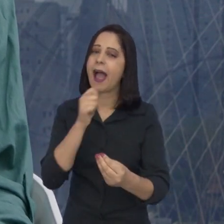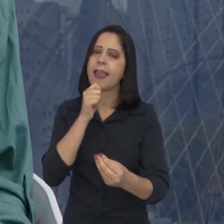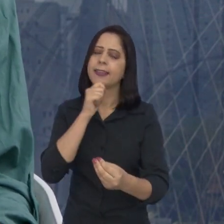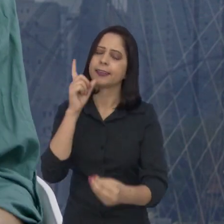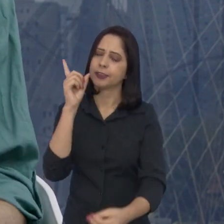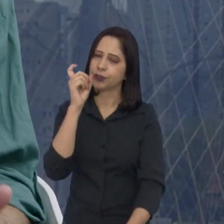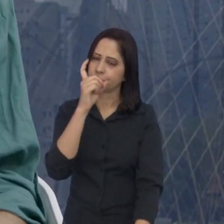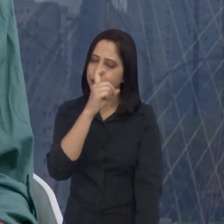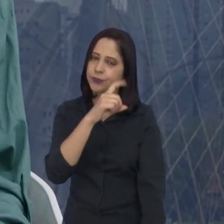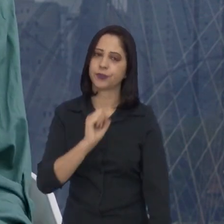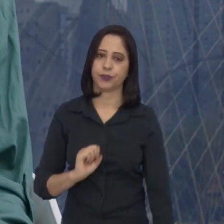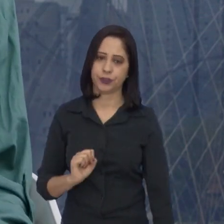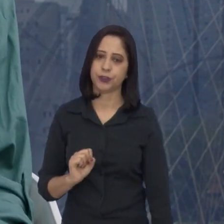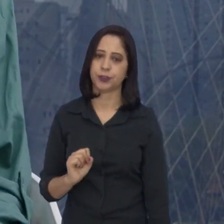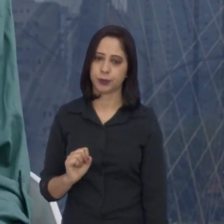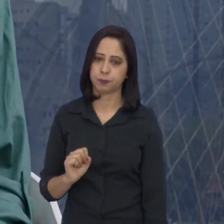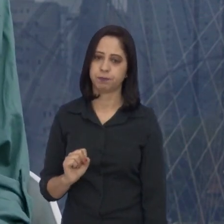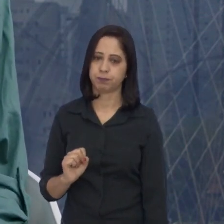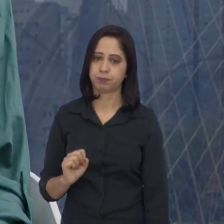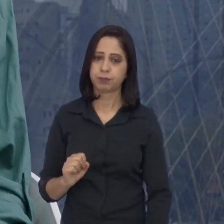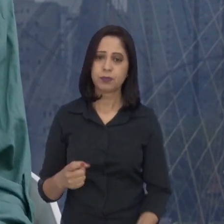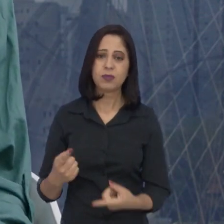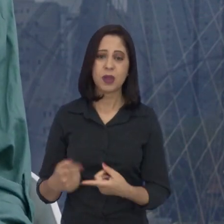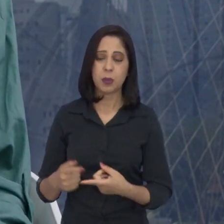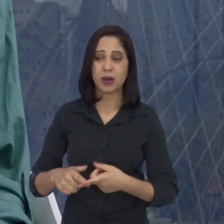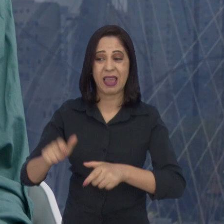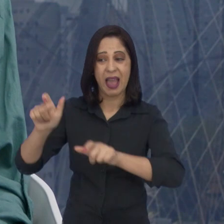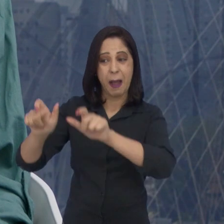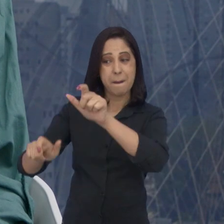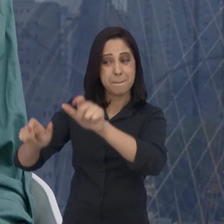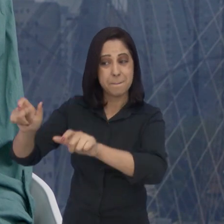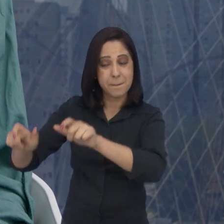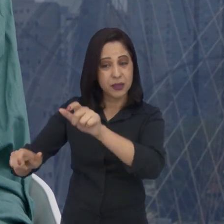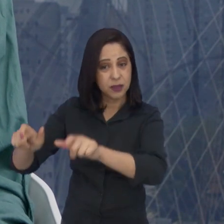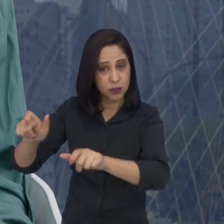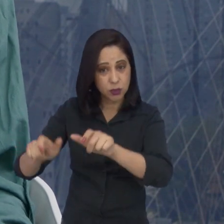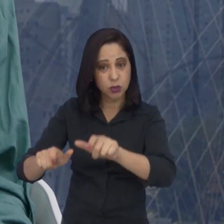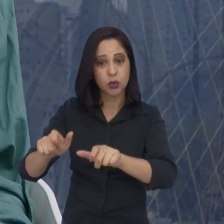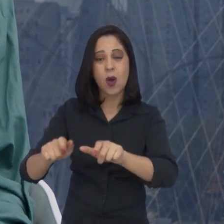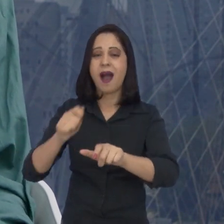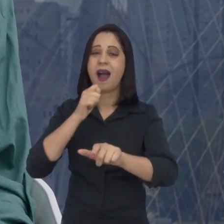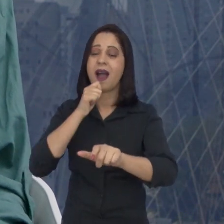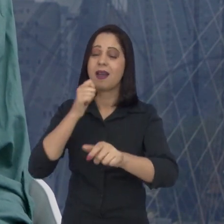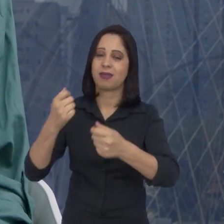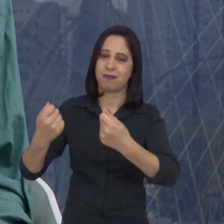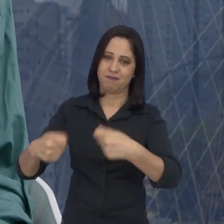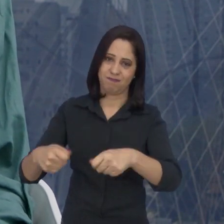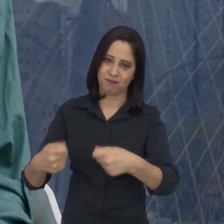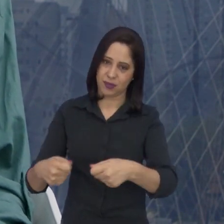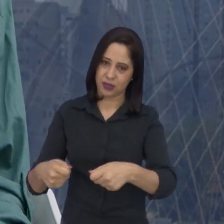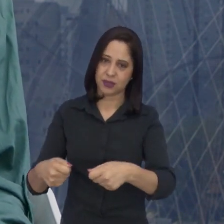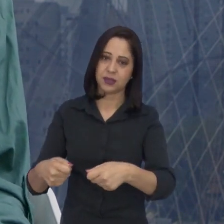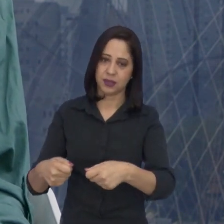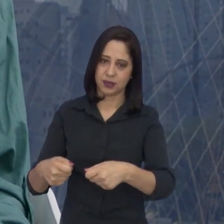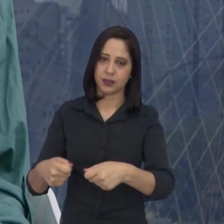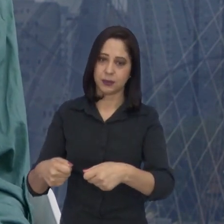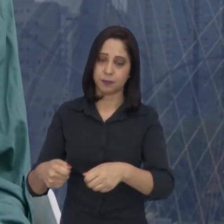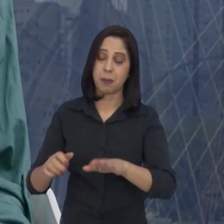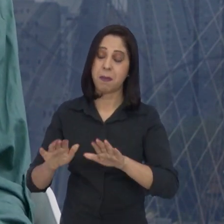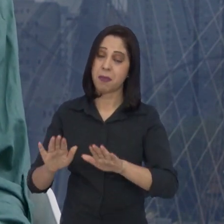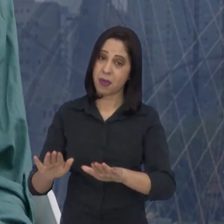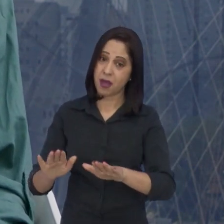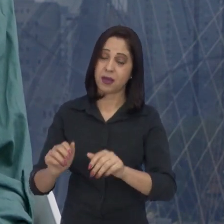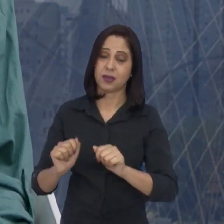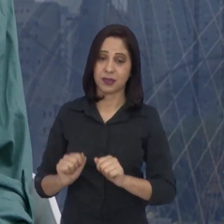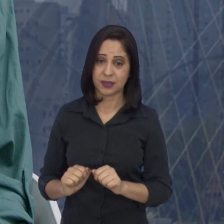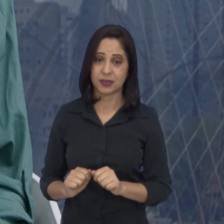ou que possa atender um maior contingente de pessoas. E de uma certa maneira, apesar de